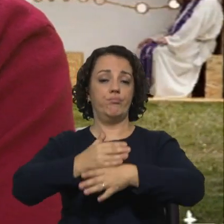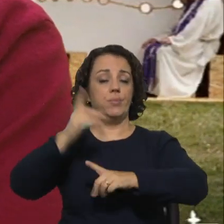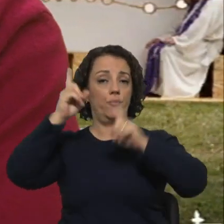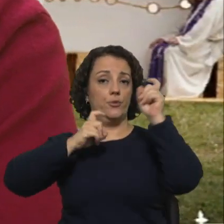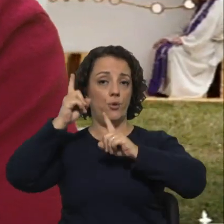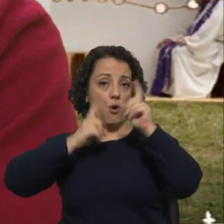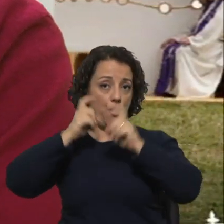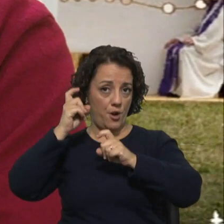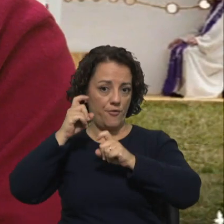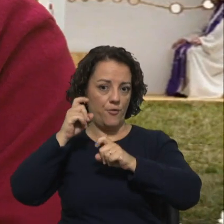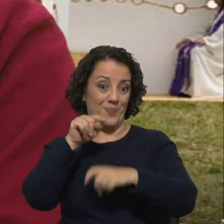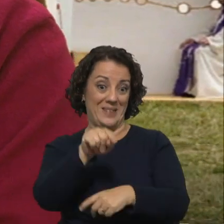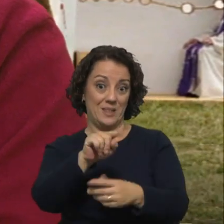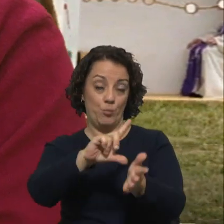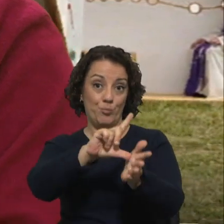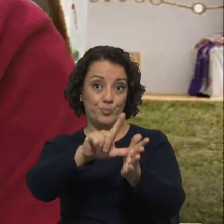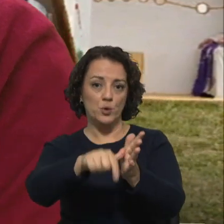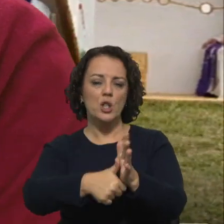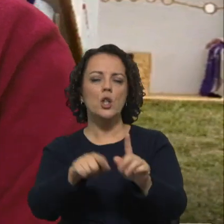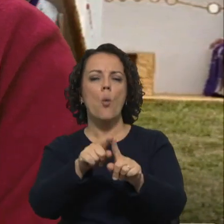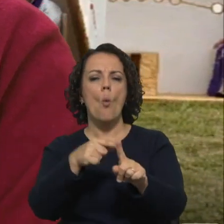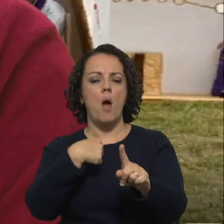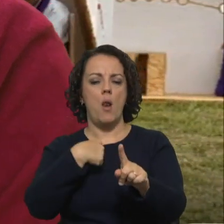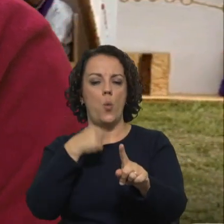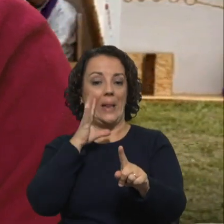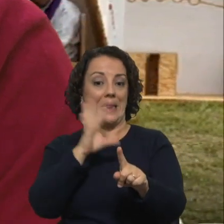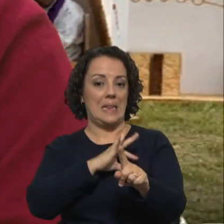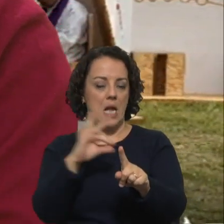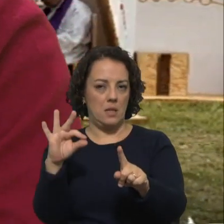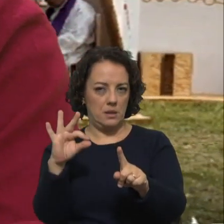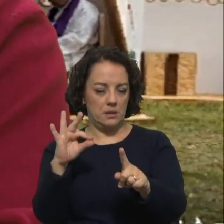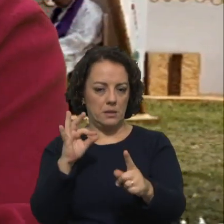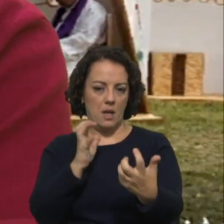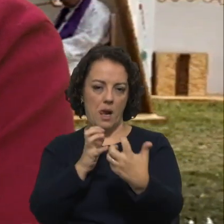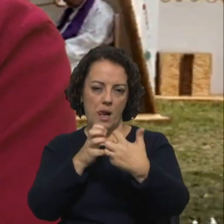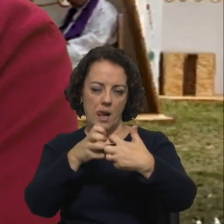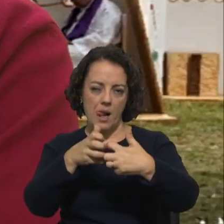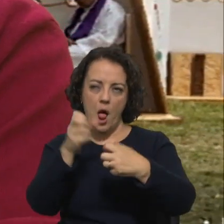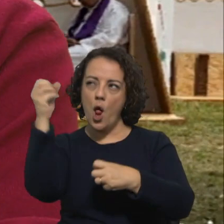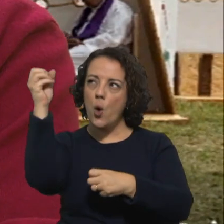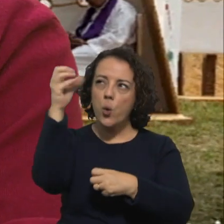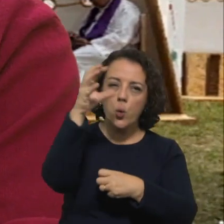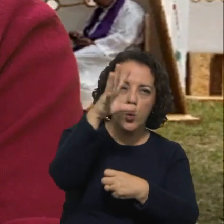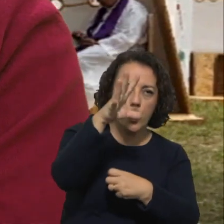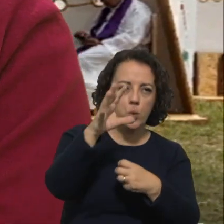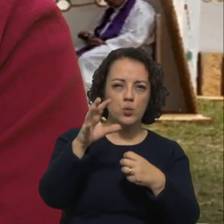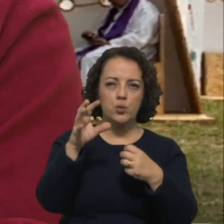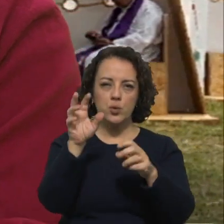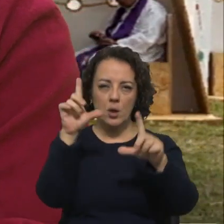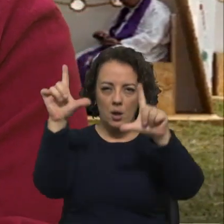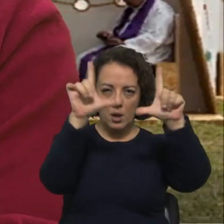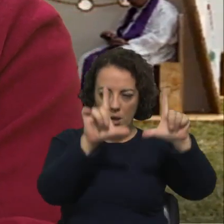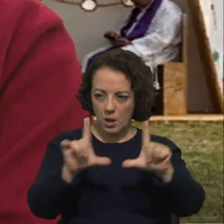este, tento captar e tento enquadrar e procurar a luz e procurar as situações de forma a que todas